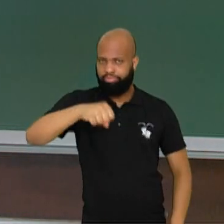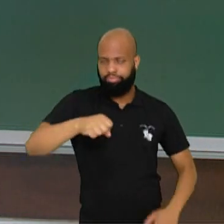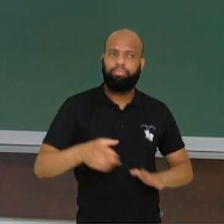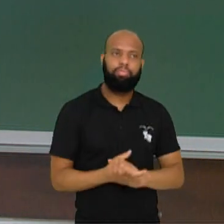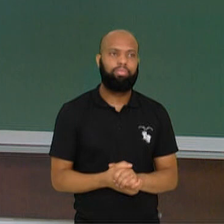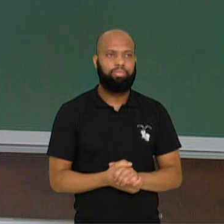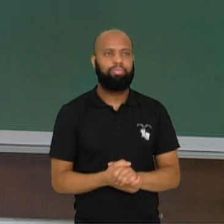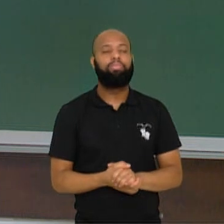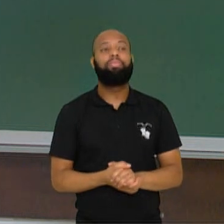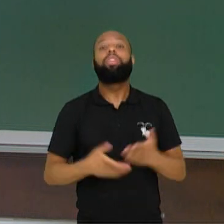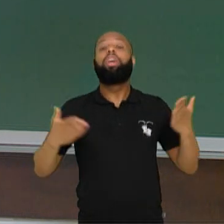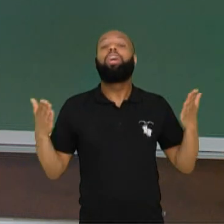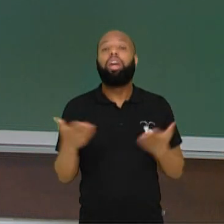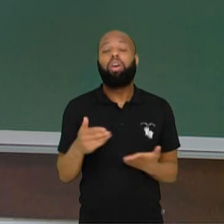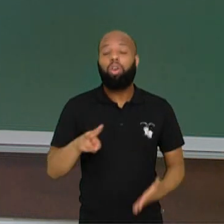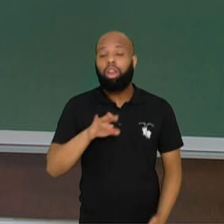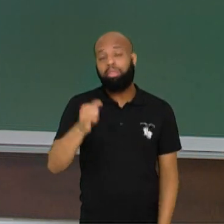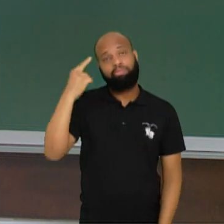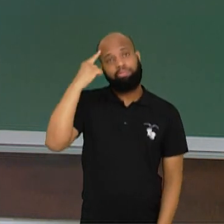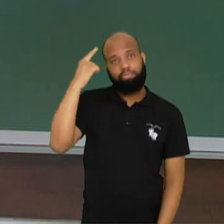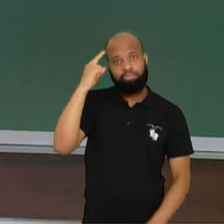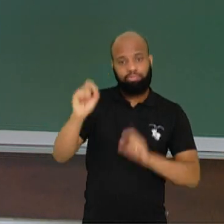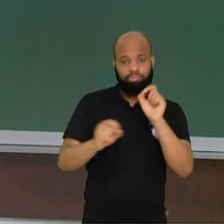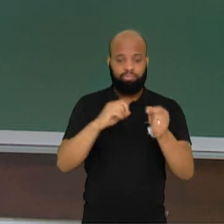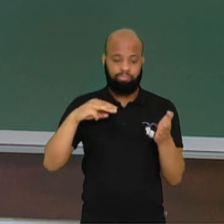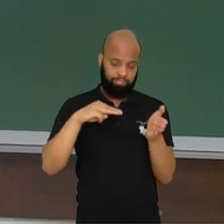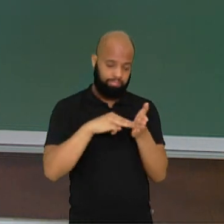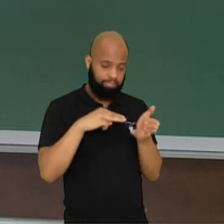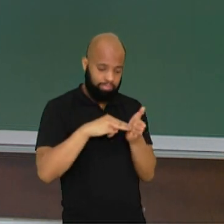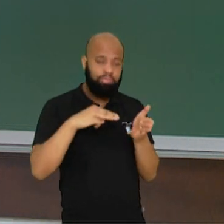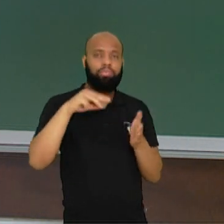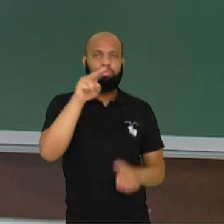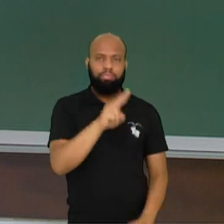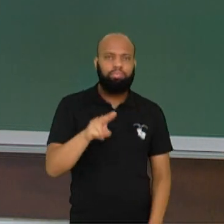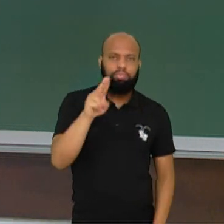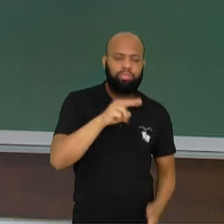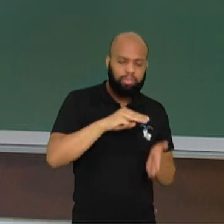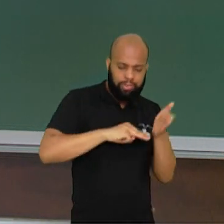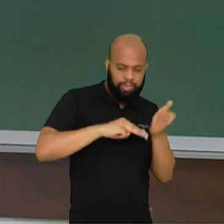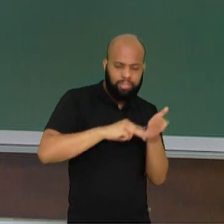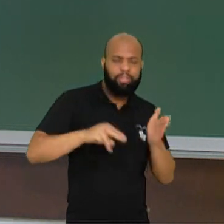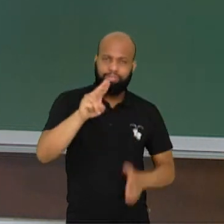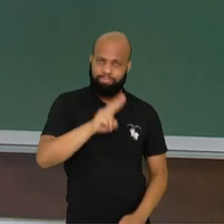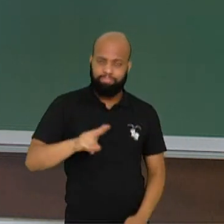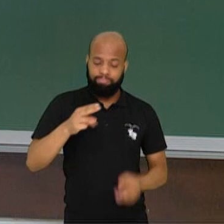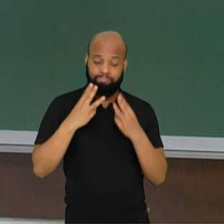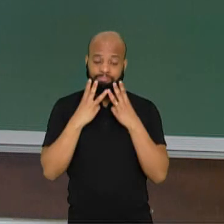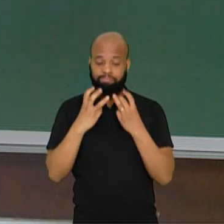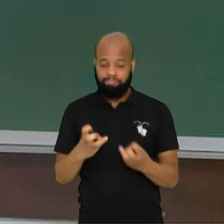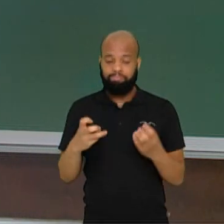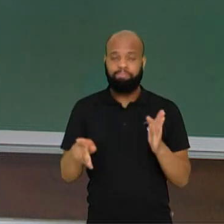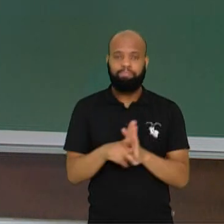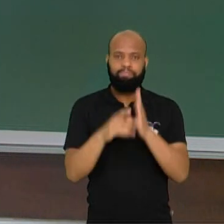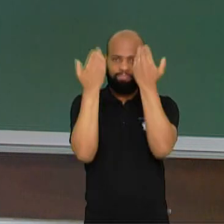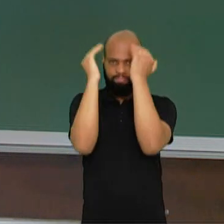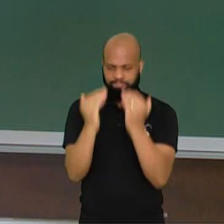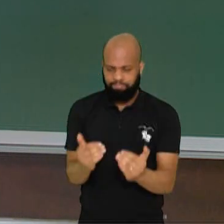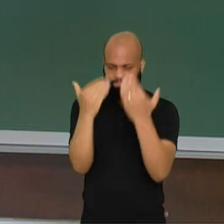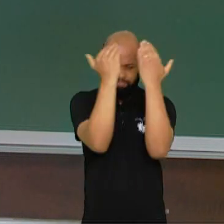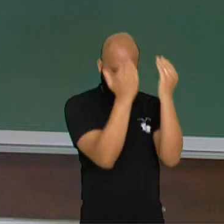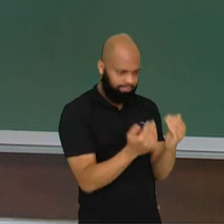científico. Bom, agora a gente vai pensar um método utilizado e aplicado por Karl Marx na sua análise